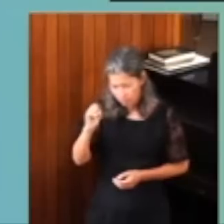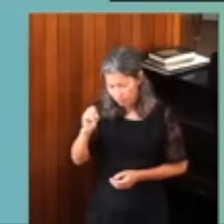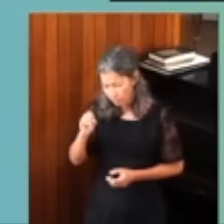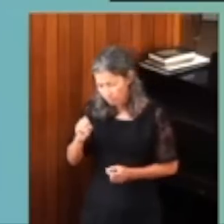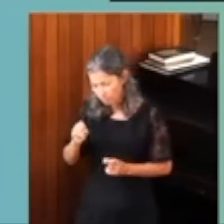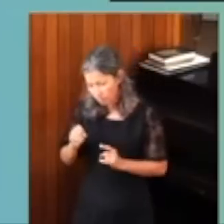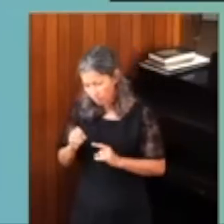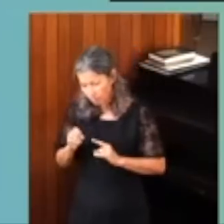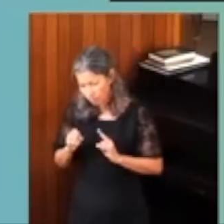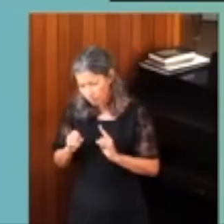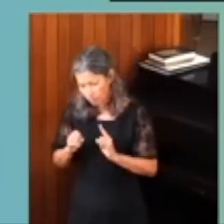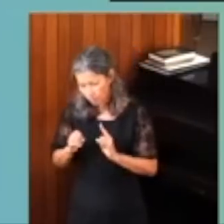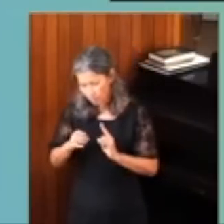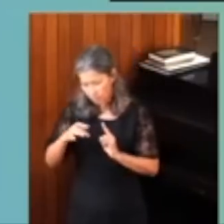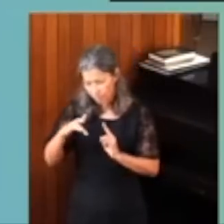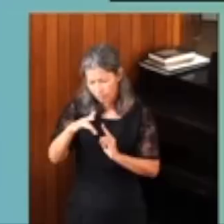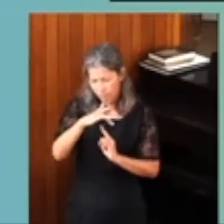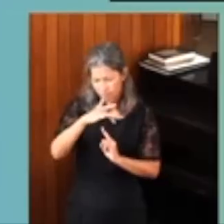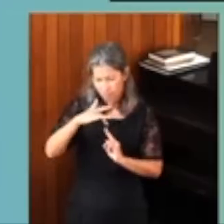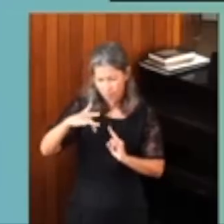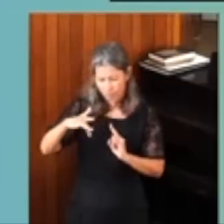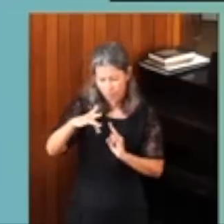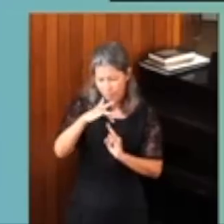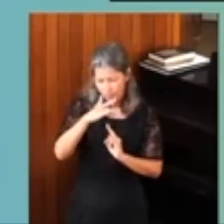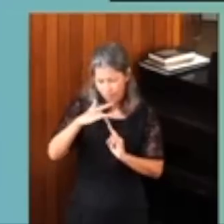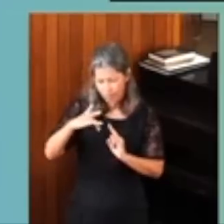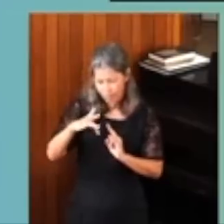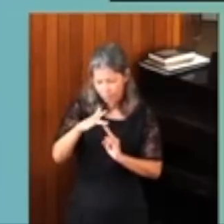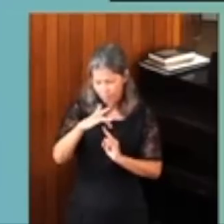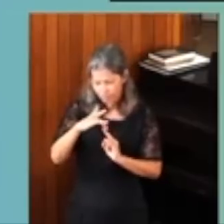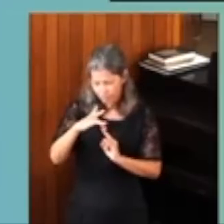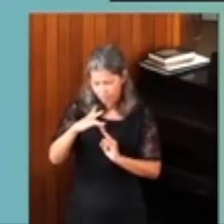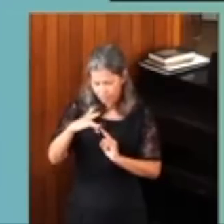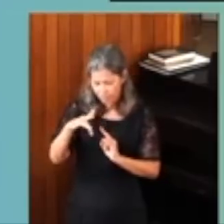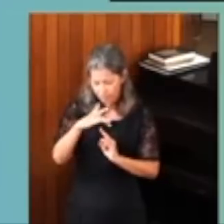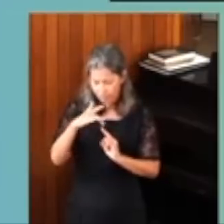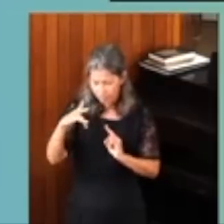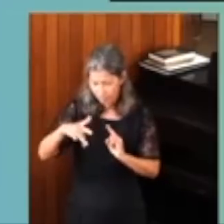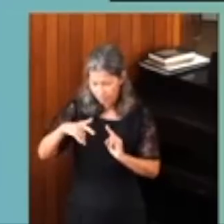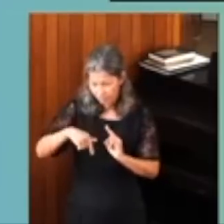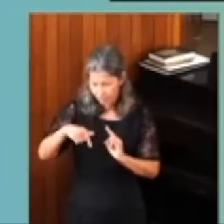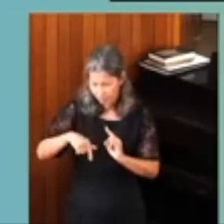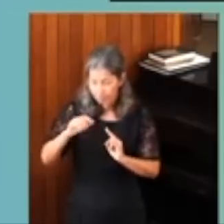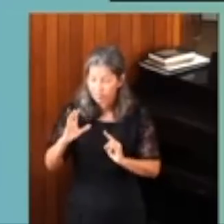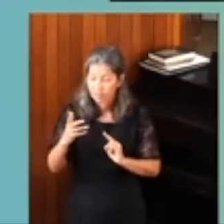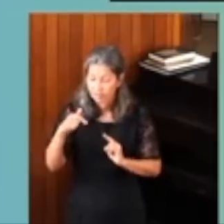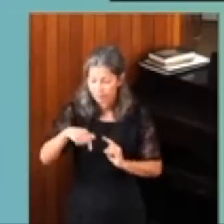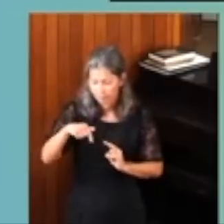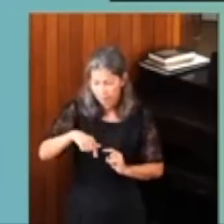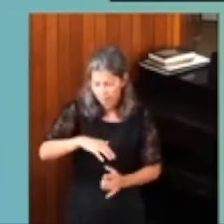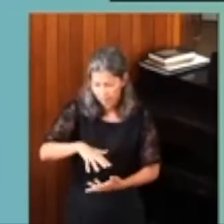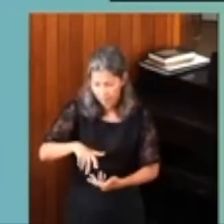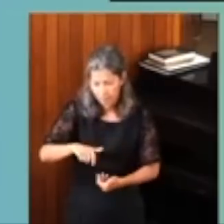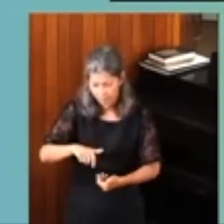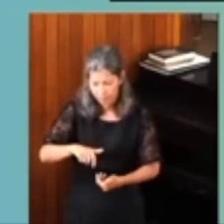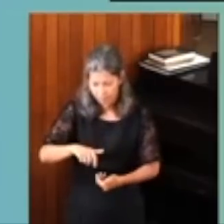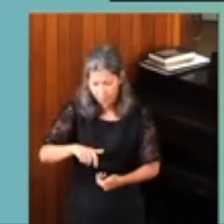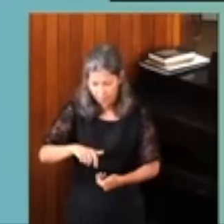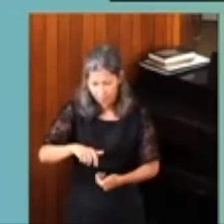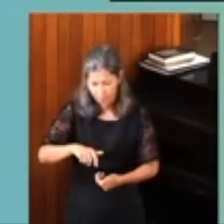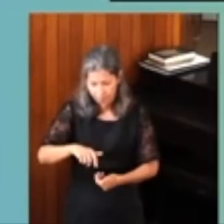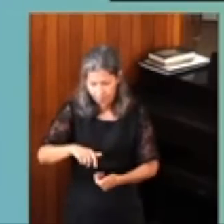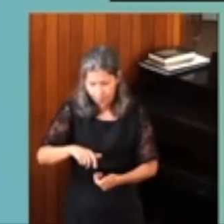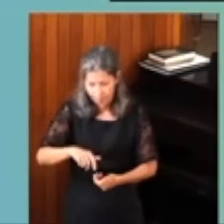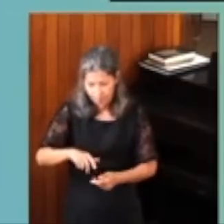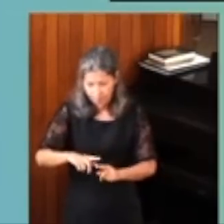até Apocalipse mesmo fala disso, né? Apocalipse 11, 19, há um santuário no céu. E esse santuário, à semelhança do da terra,